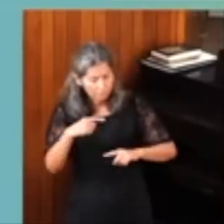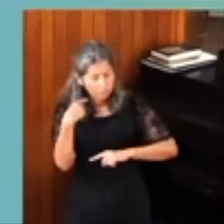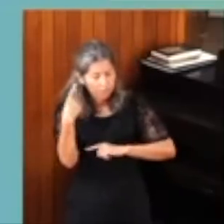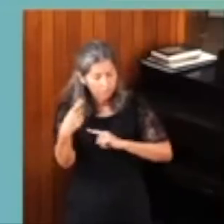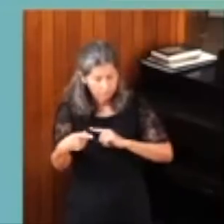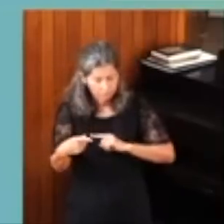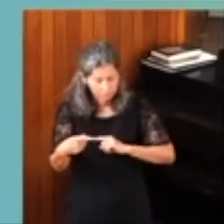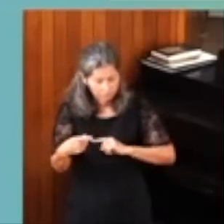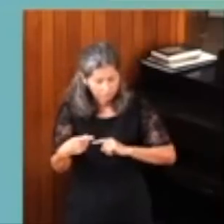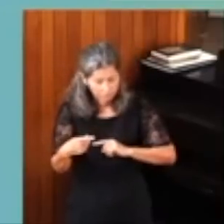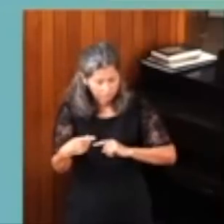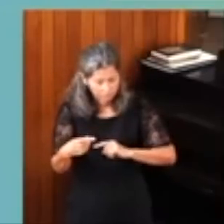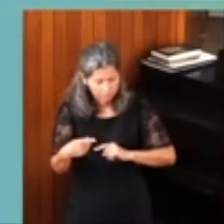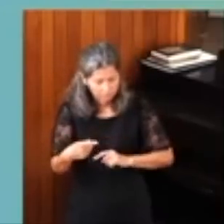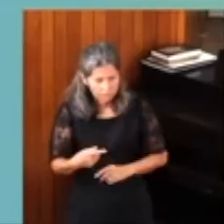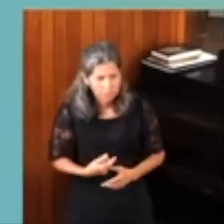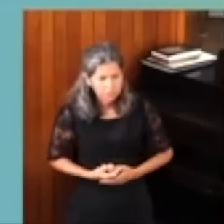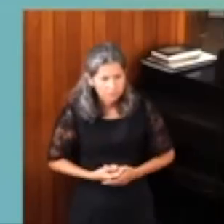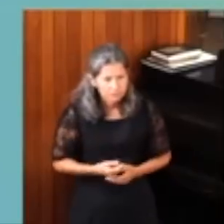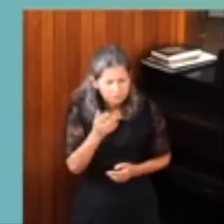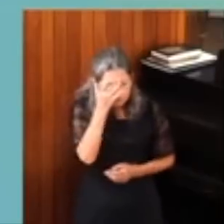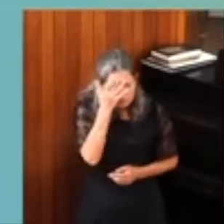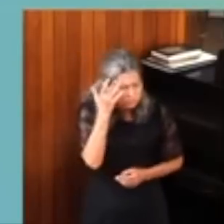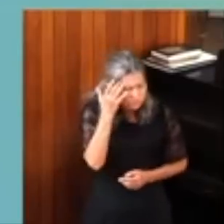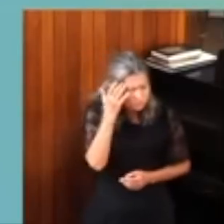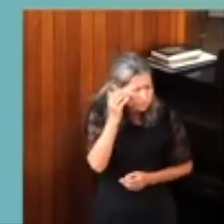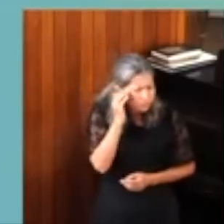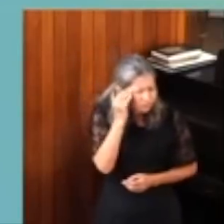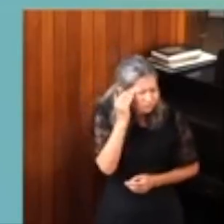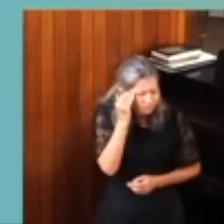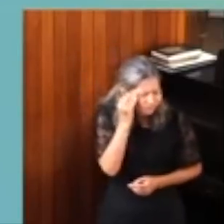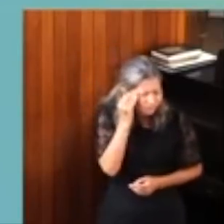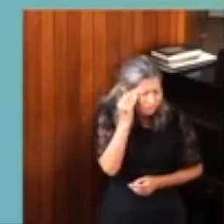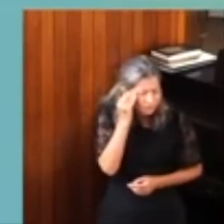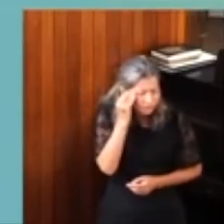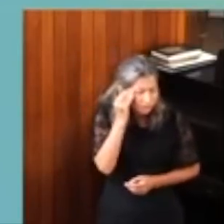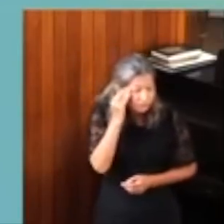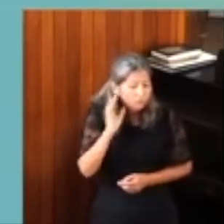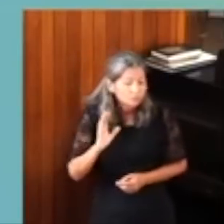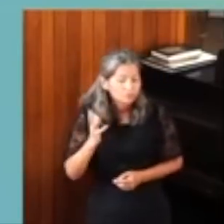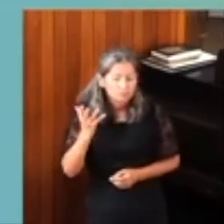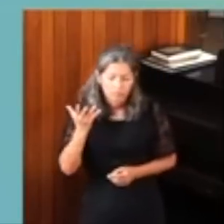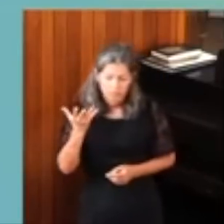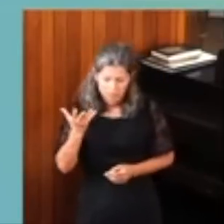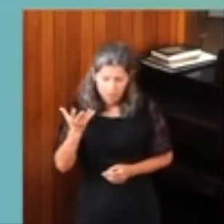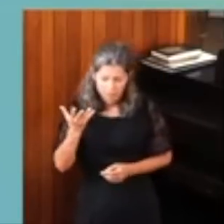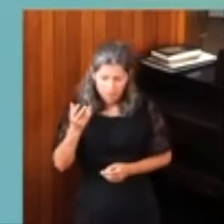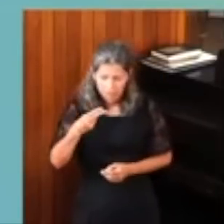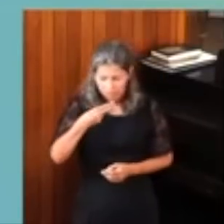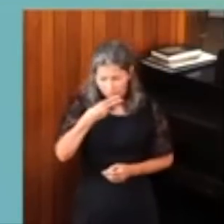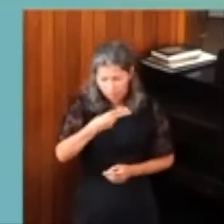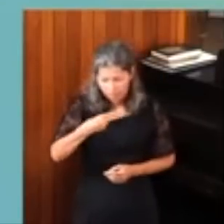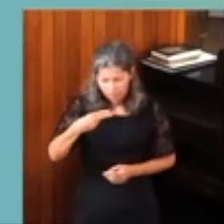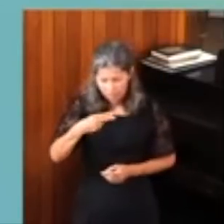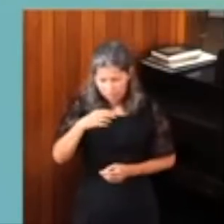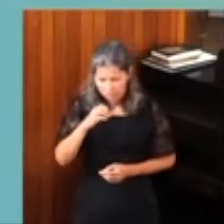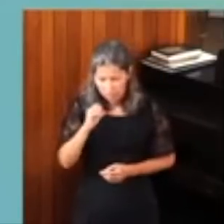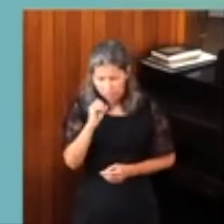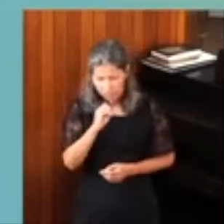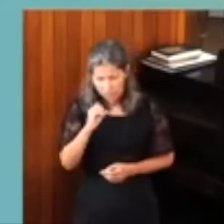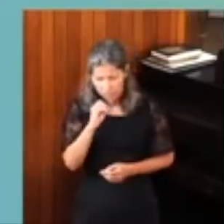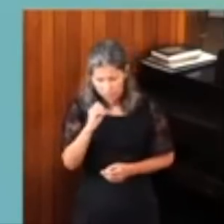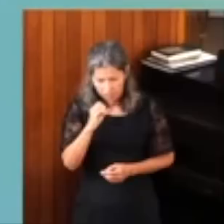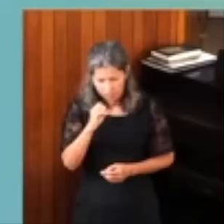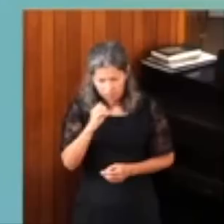Por quê? Porque eles não compreenderam o evento que aconteceria, de fato, em 22 de outubro de 1844. Você